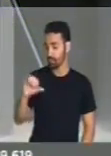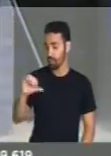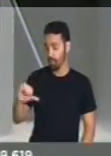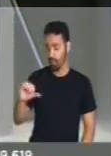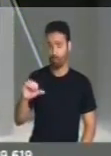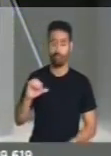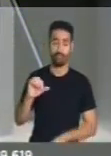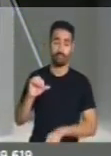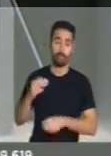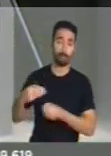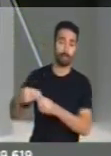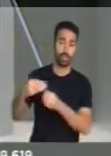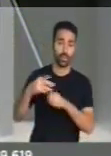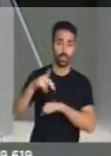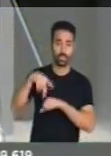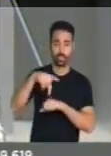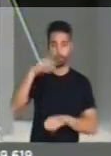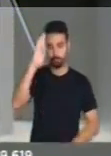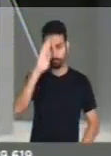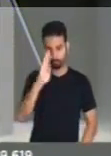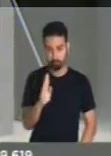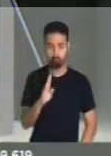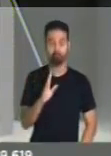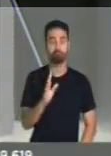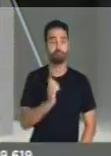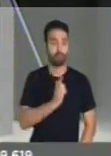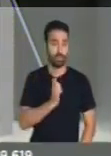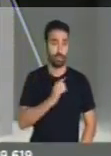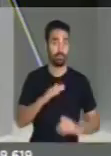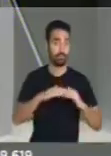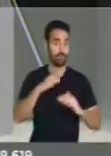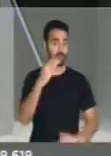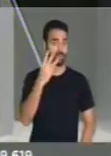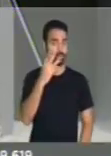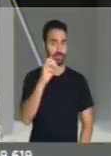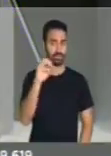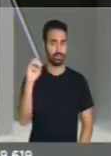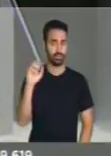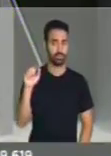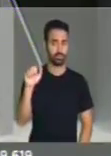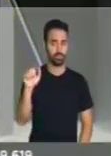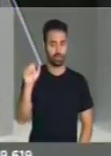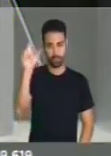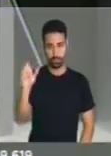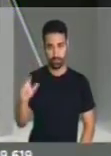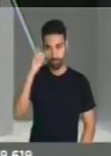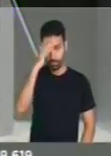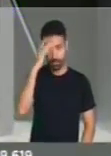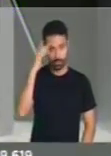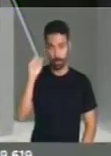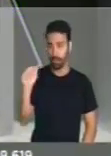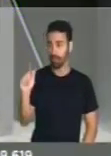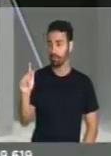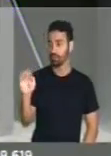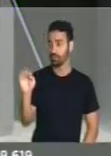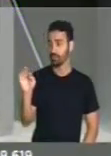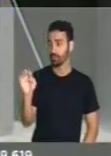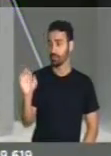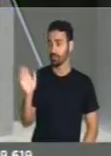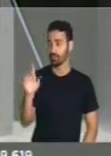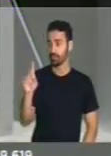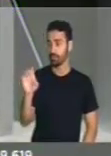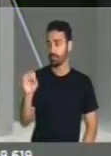5.509 municípios desse país e que temos mais de 300 mil agentes de saúde